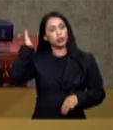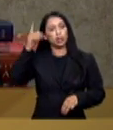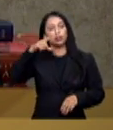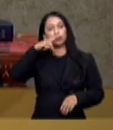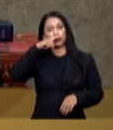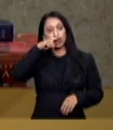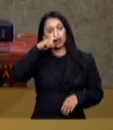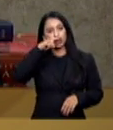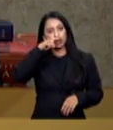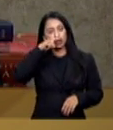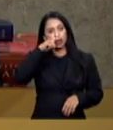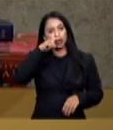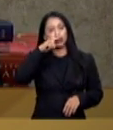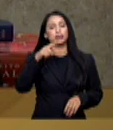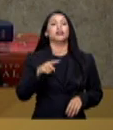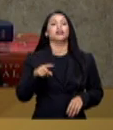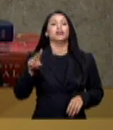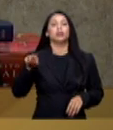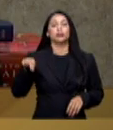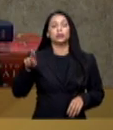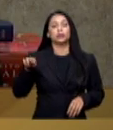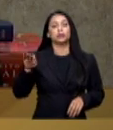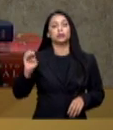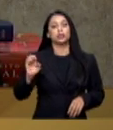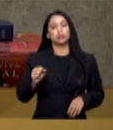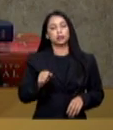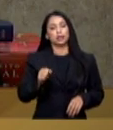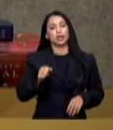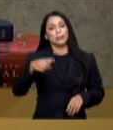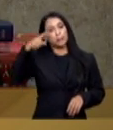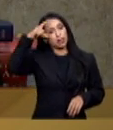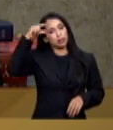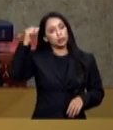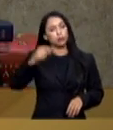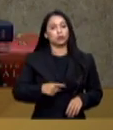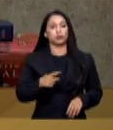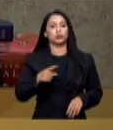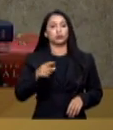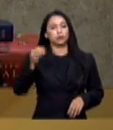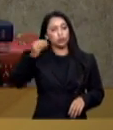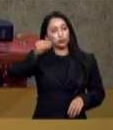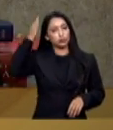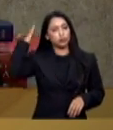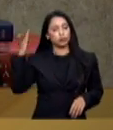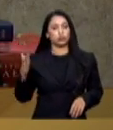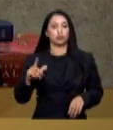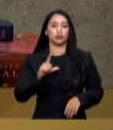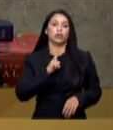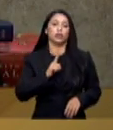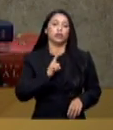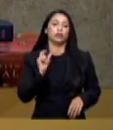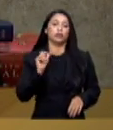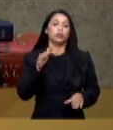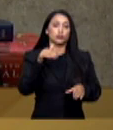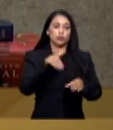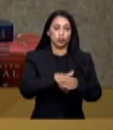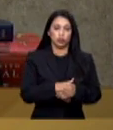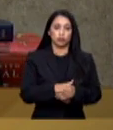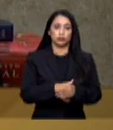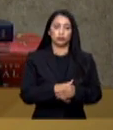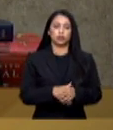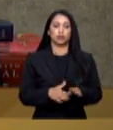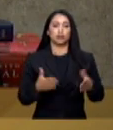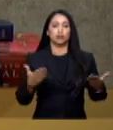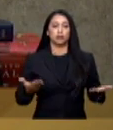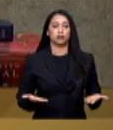ministro Nunes Marques, ministro Roberto Barroso e Luiz Fux, nos termos dos seus respectivos votos.